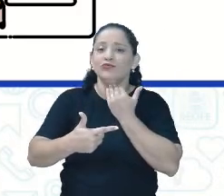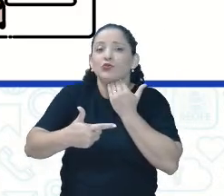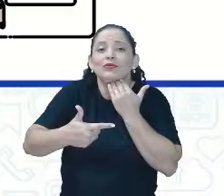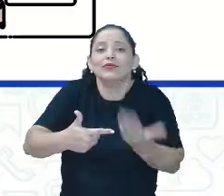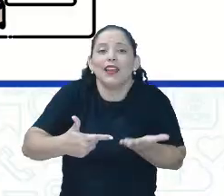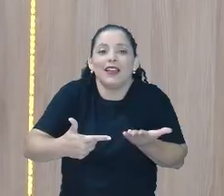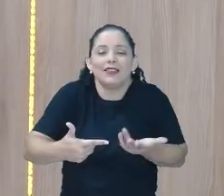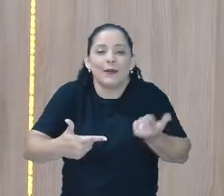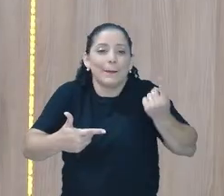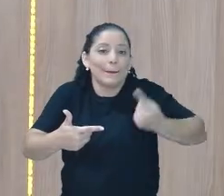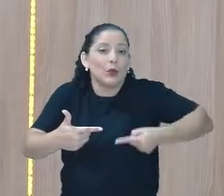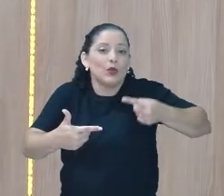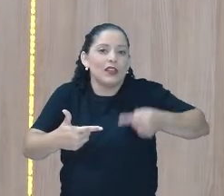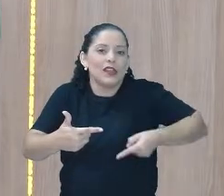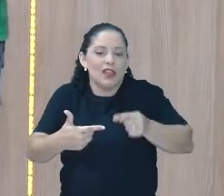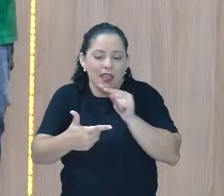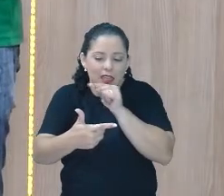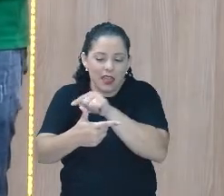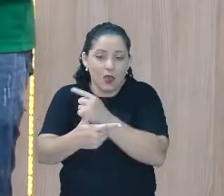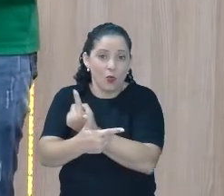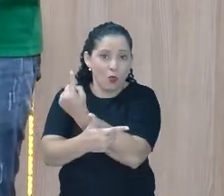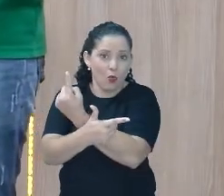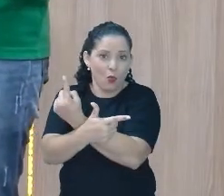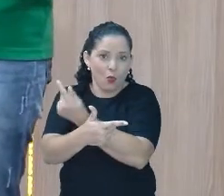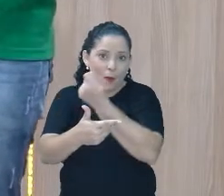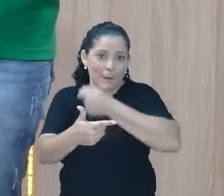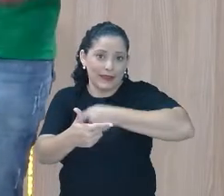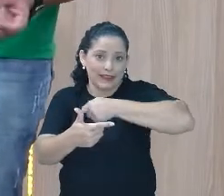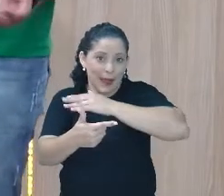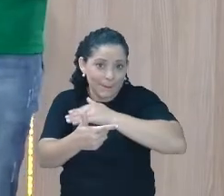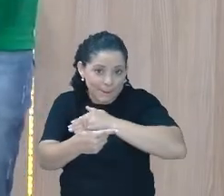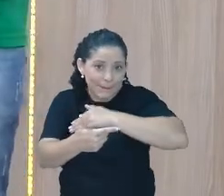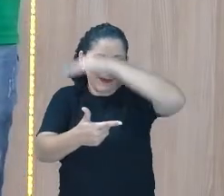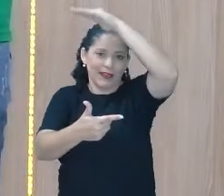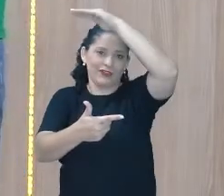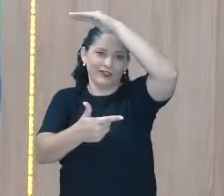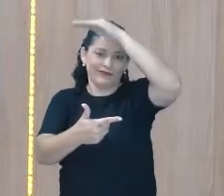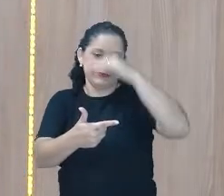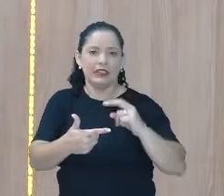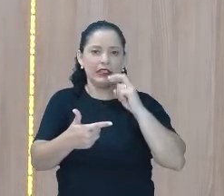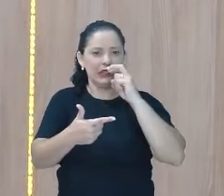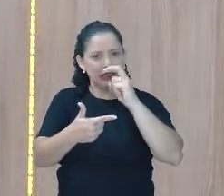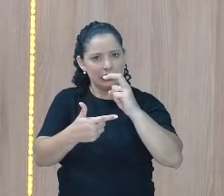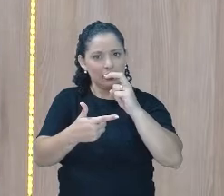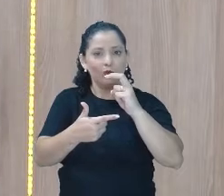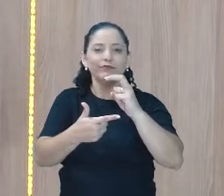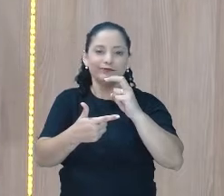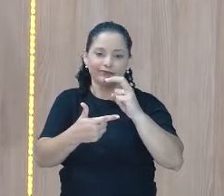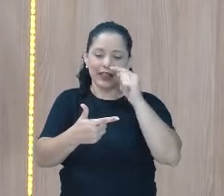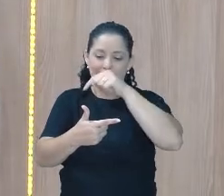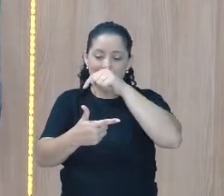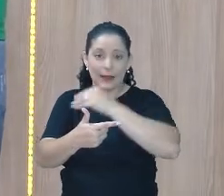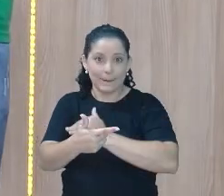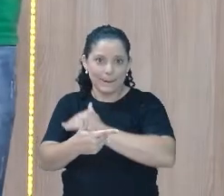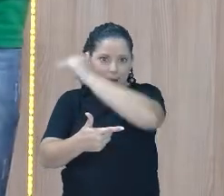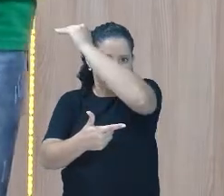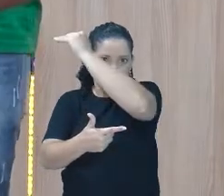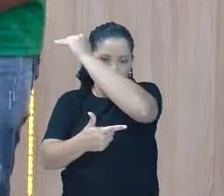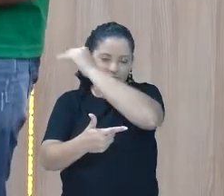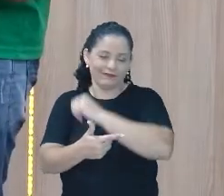eu dividir, o número que está lá no lugar do 1 tem que ser um número maior que o número 5, certo? Então, para tornar esse